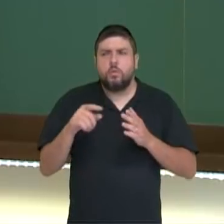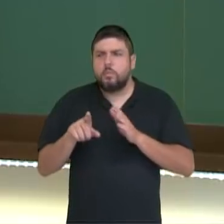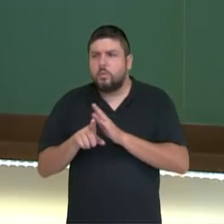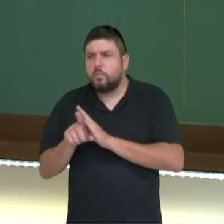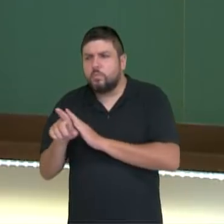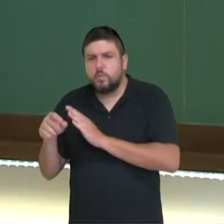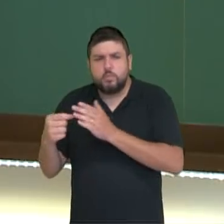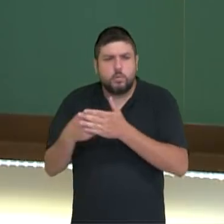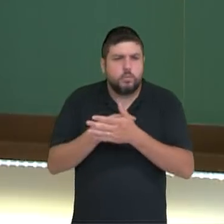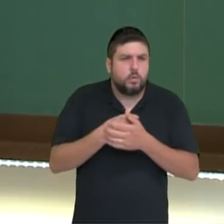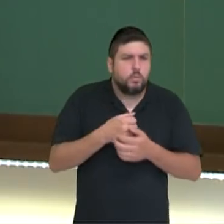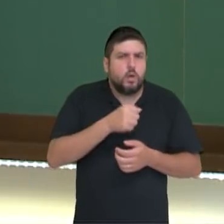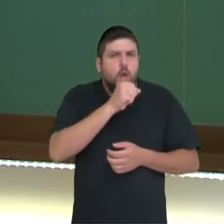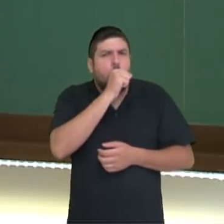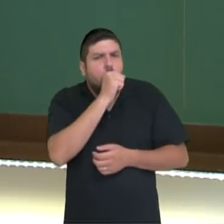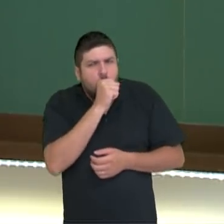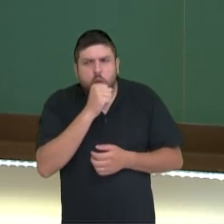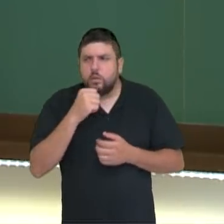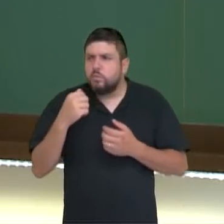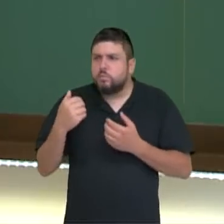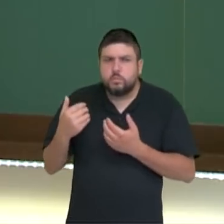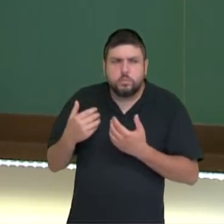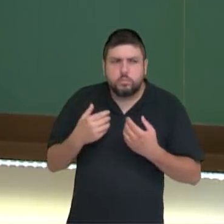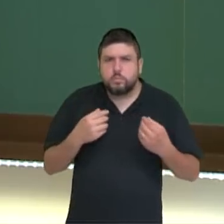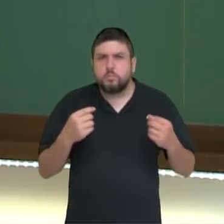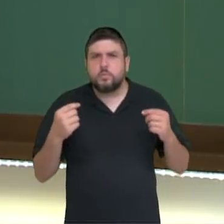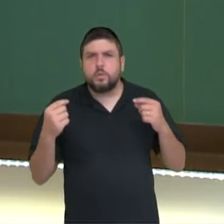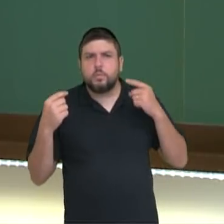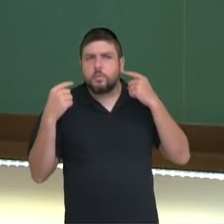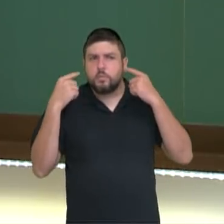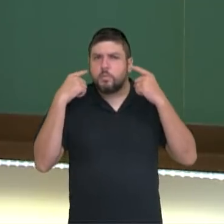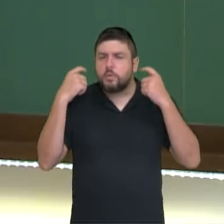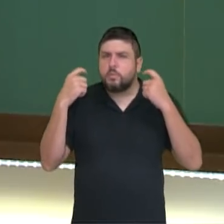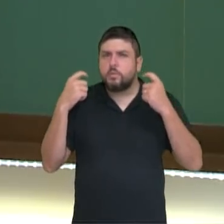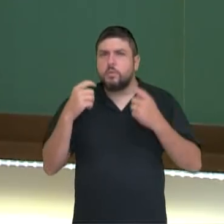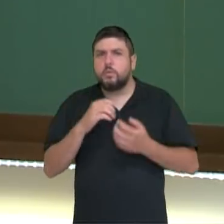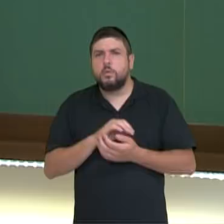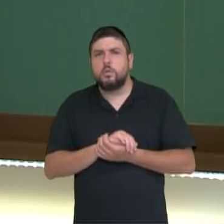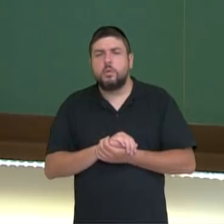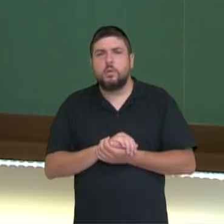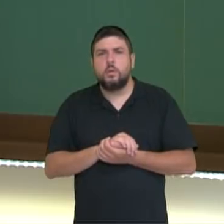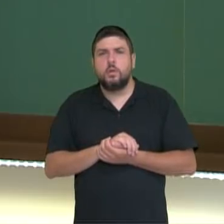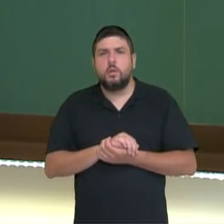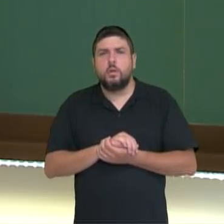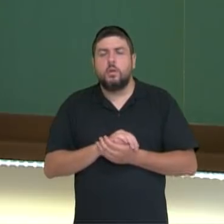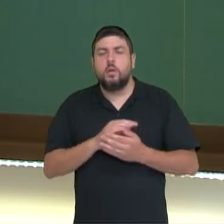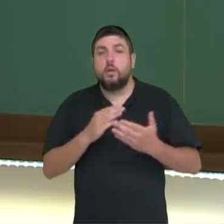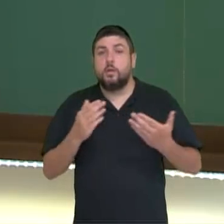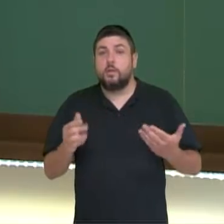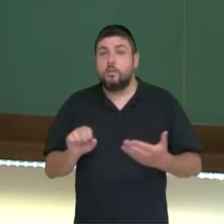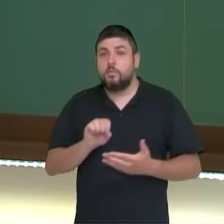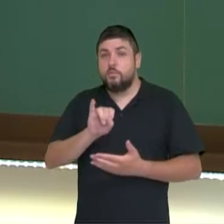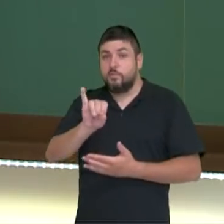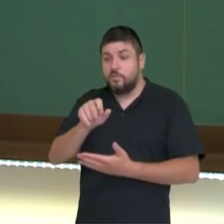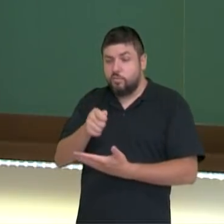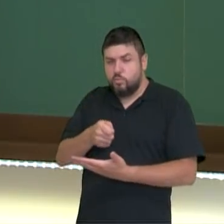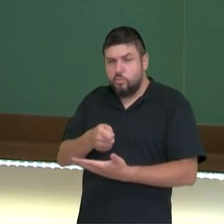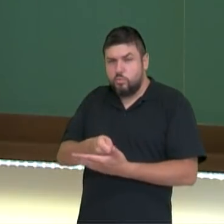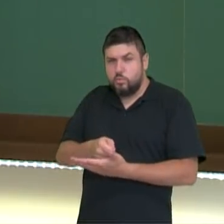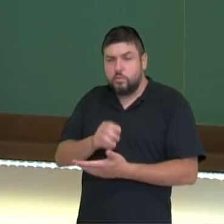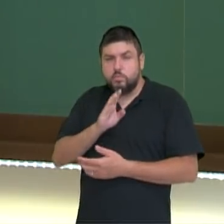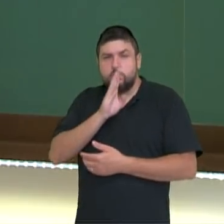questionar, a tossir, né? Então, quando você é obrigado a ficar ali em silêncio, começam